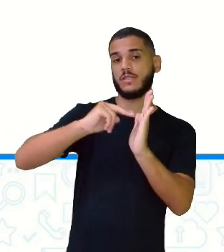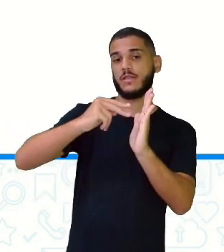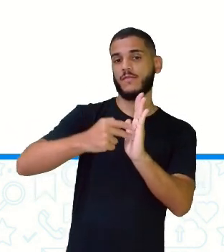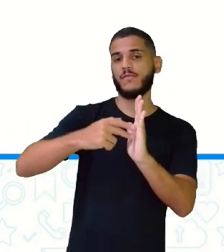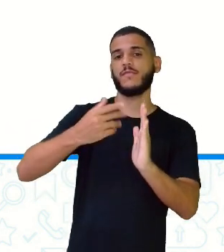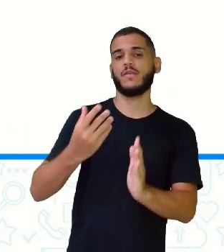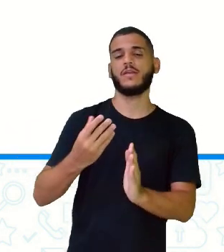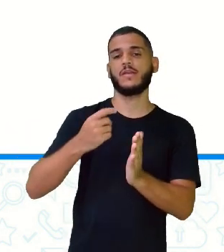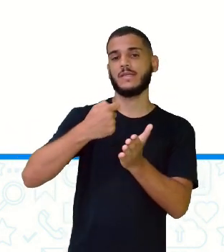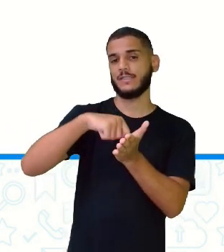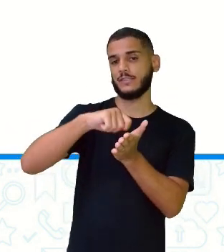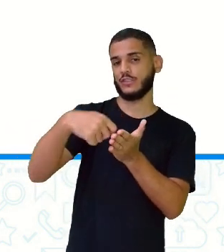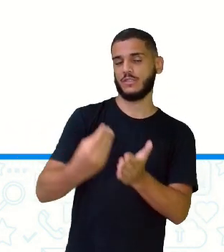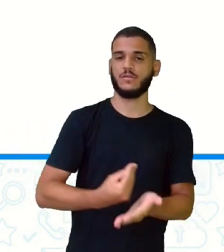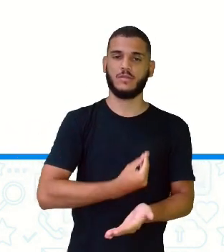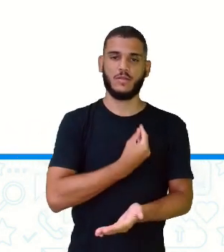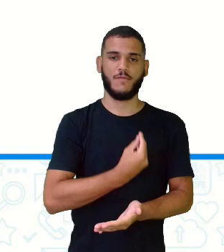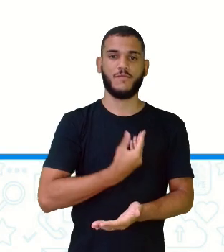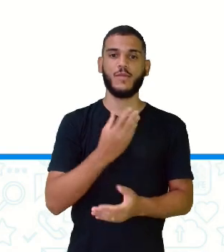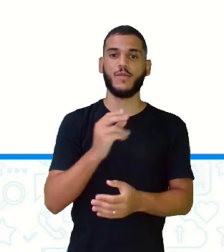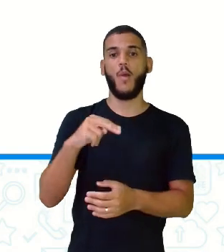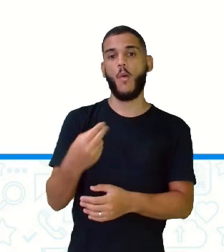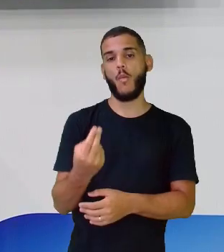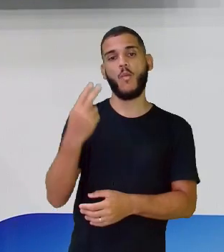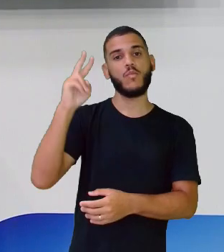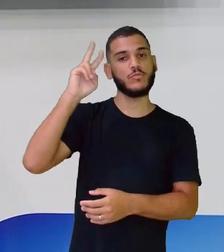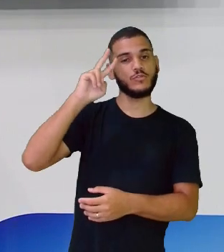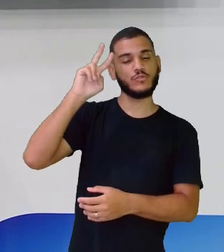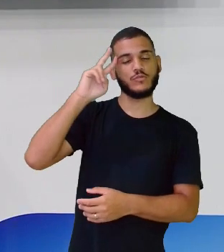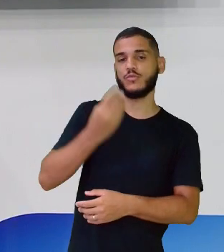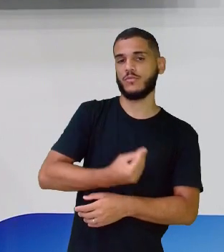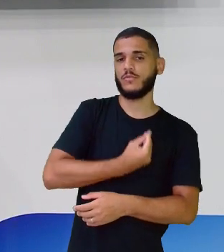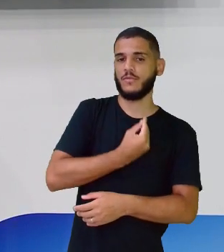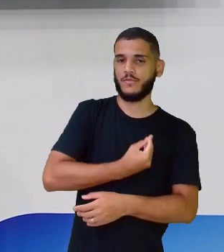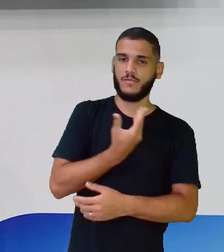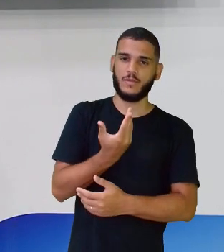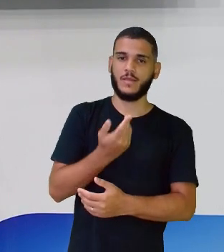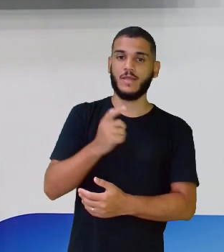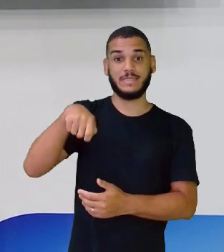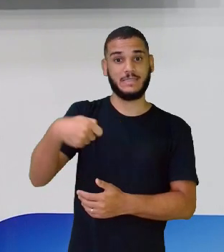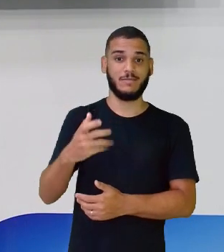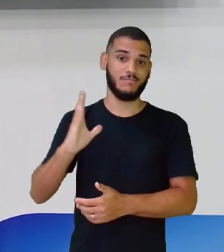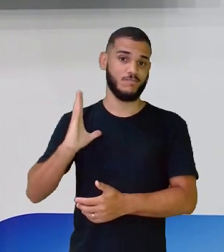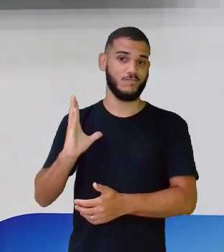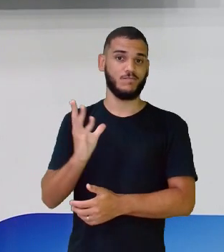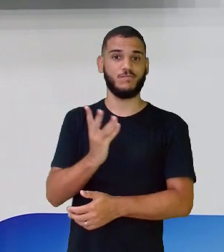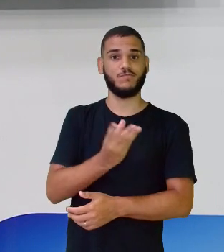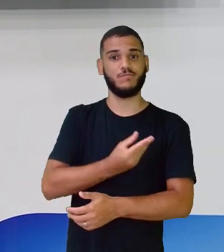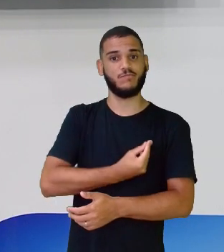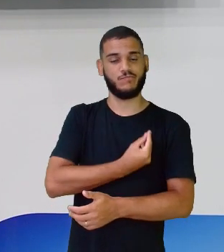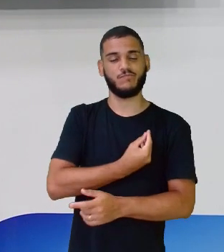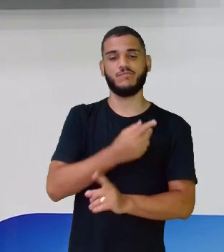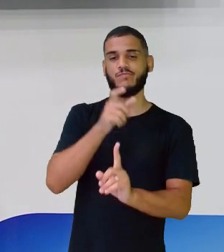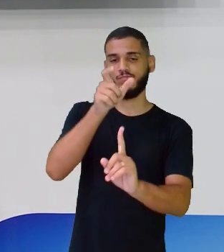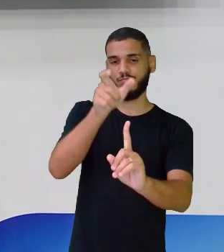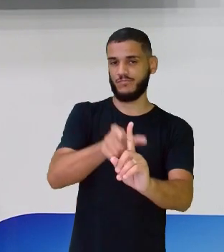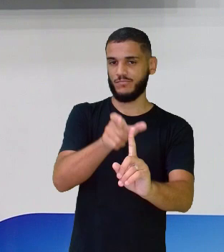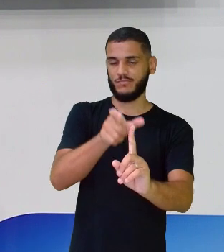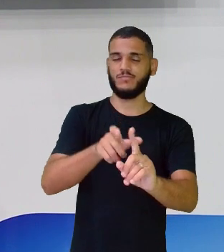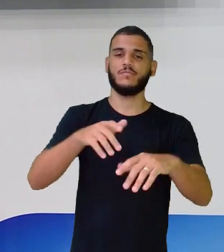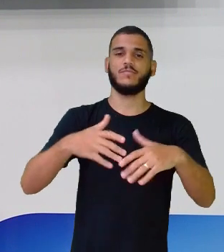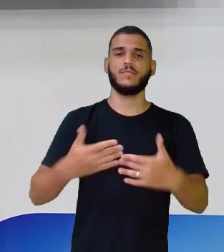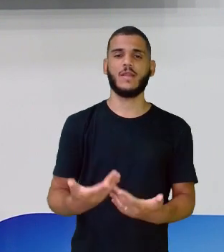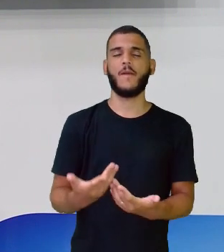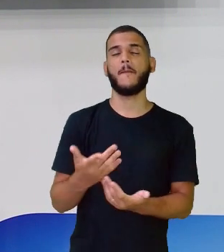história, você narra a sua história para alguém escrever, nem todo mundo tem essa habilidade aí de escrever